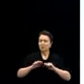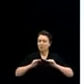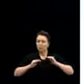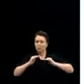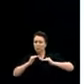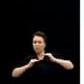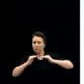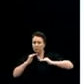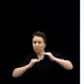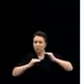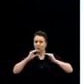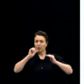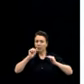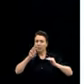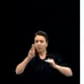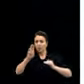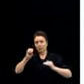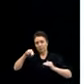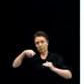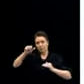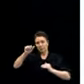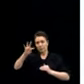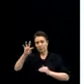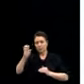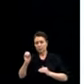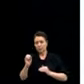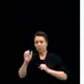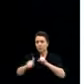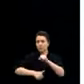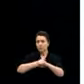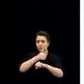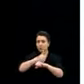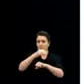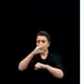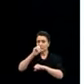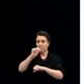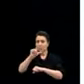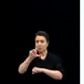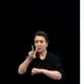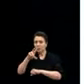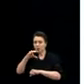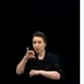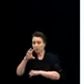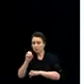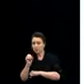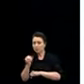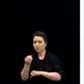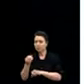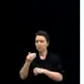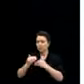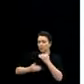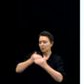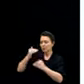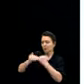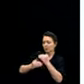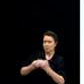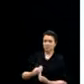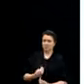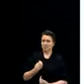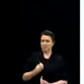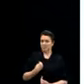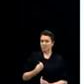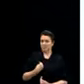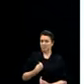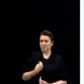com carbonato e substituir o cálcio em diversos processos biológicos. Então,